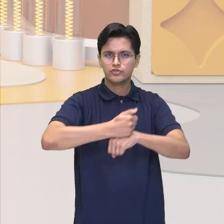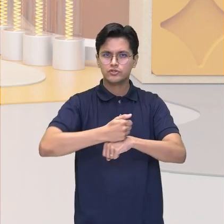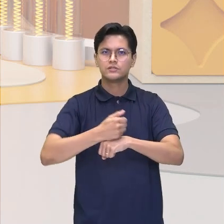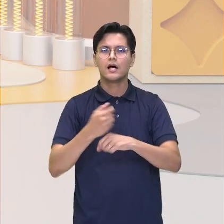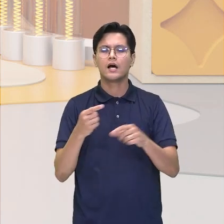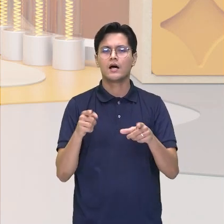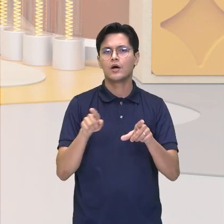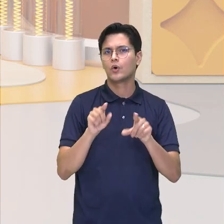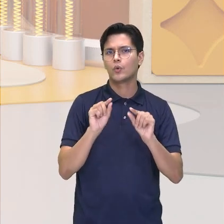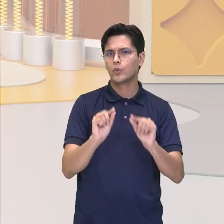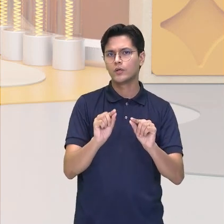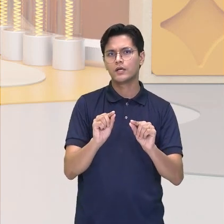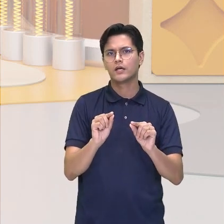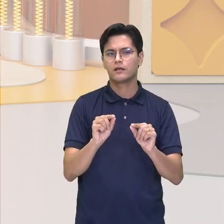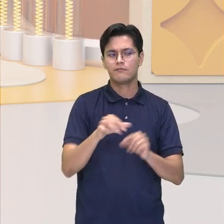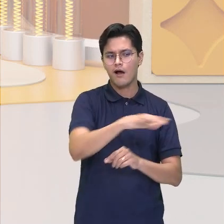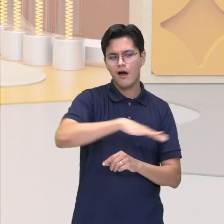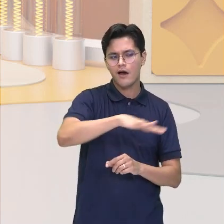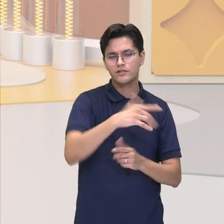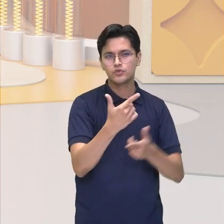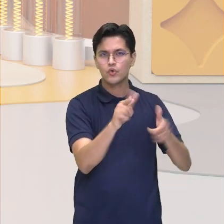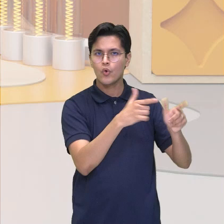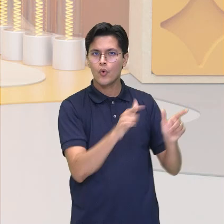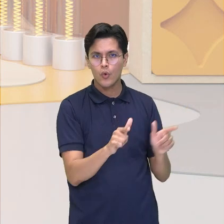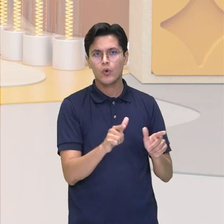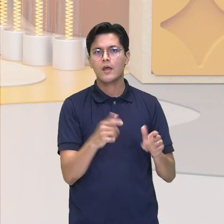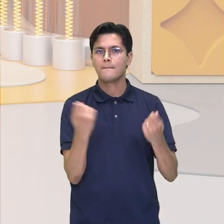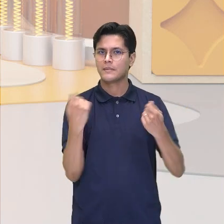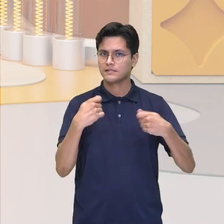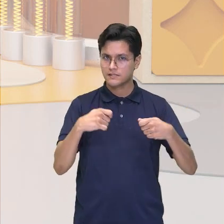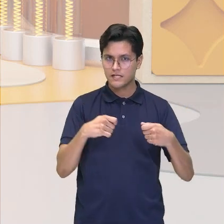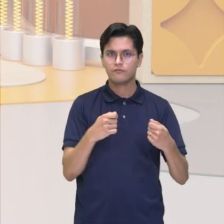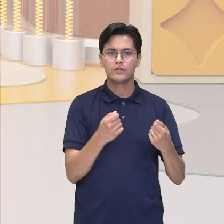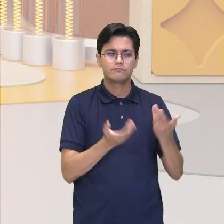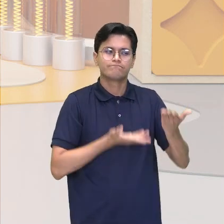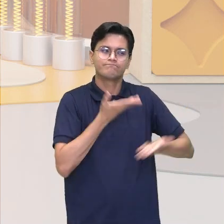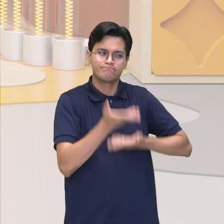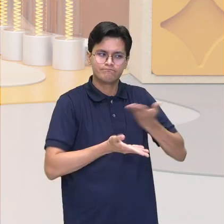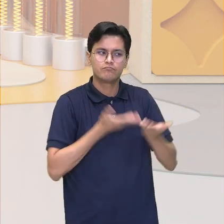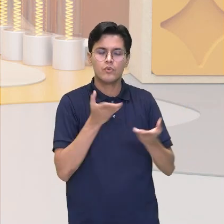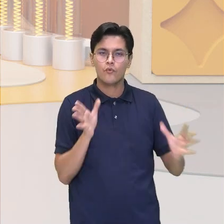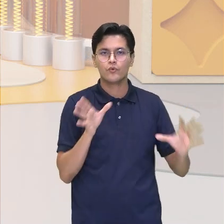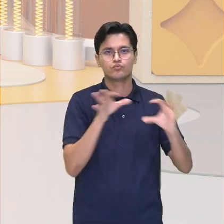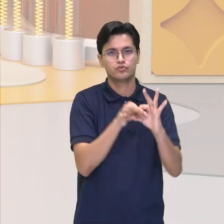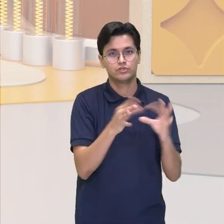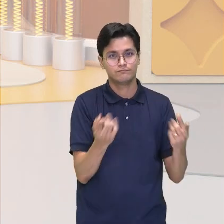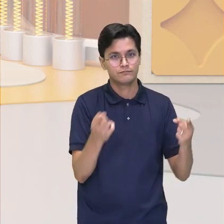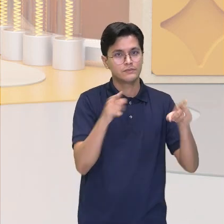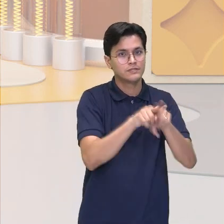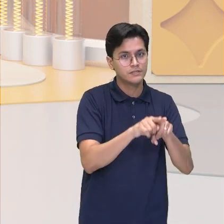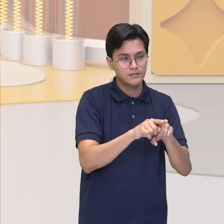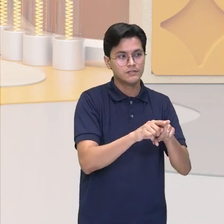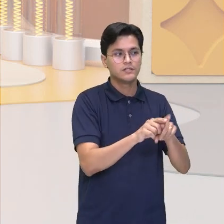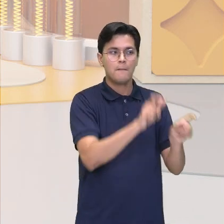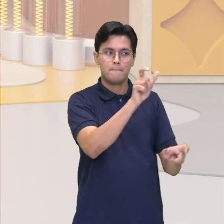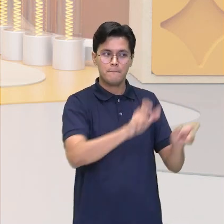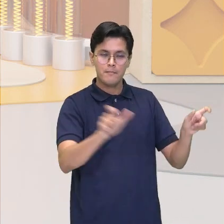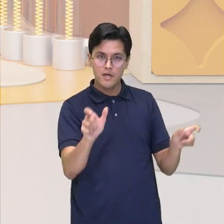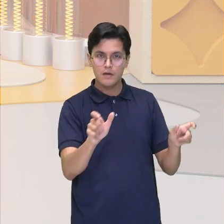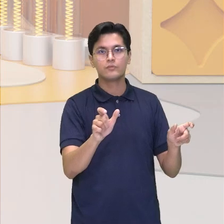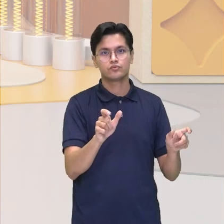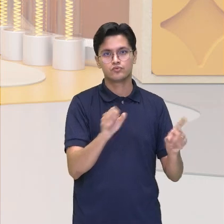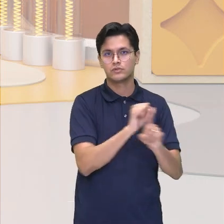aliança de outros setores, de outros membros da sociedade. E aí é o que a gente vai ver, né? A quem interessava